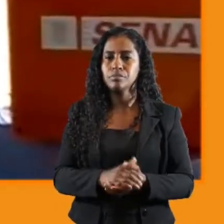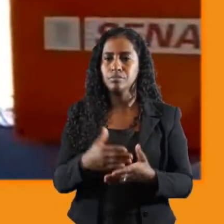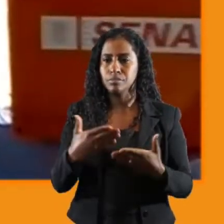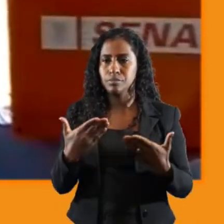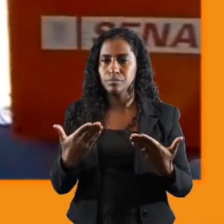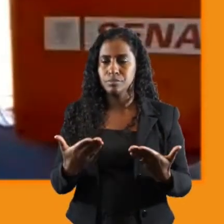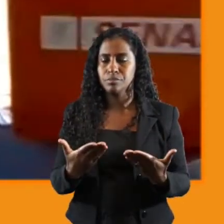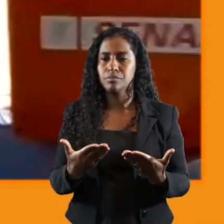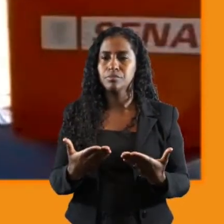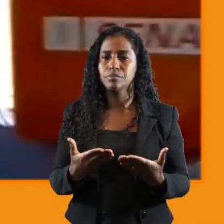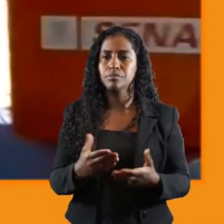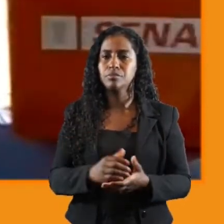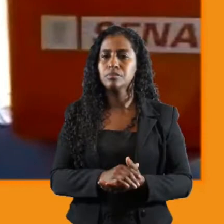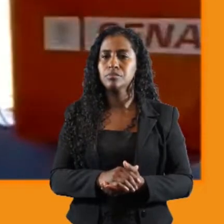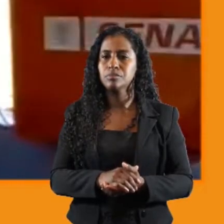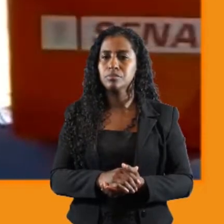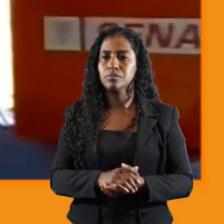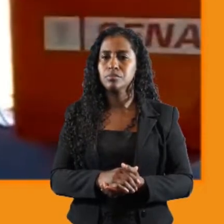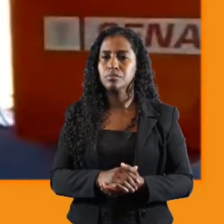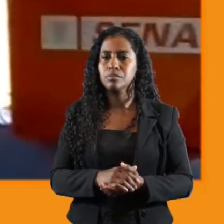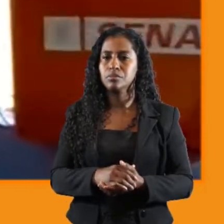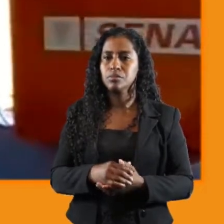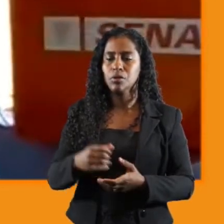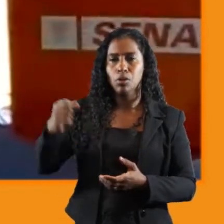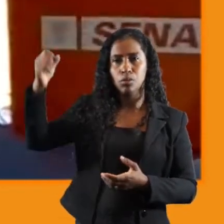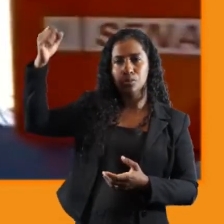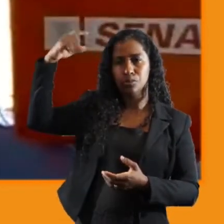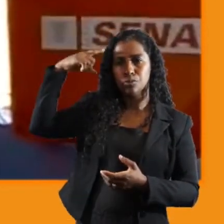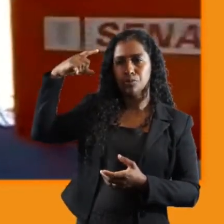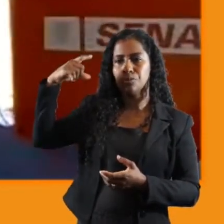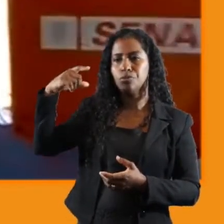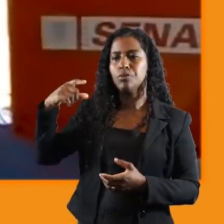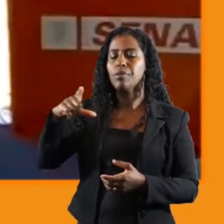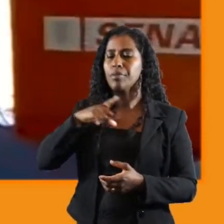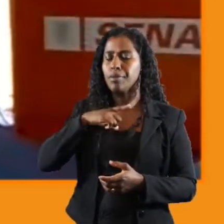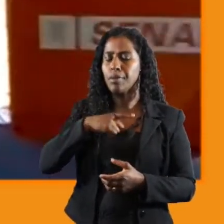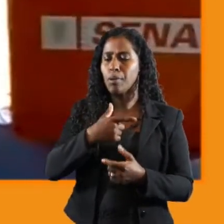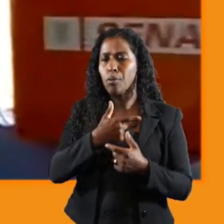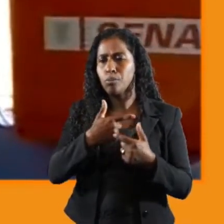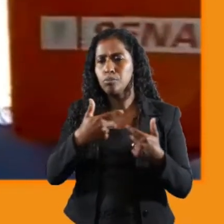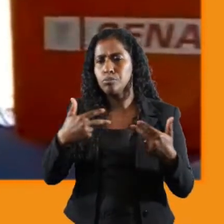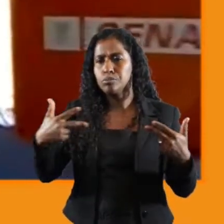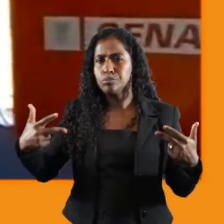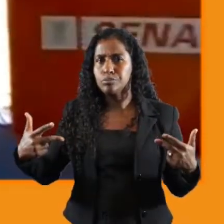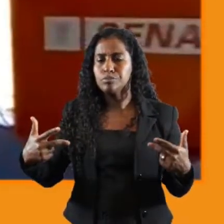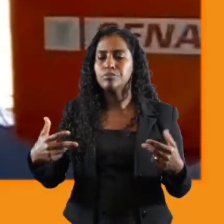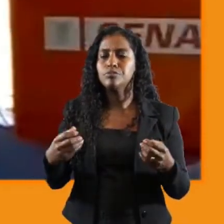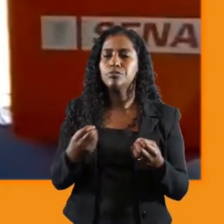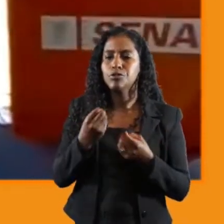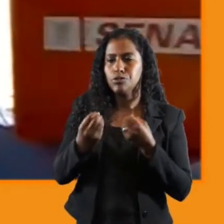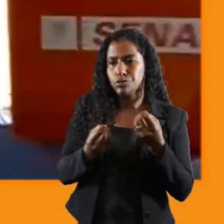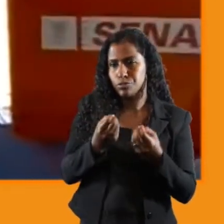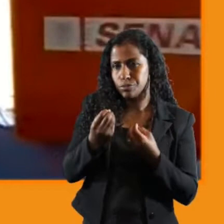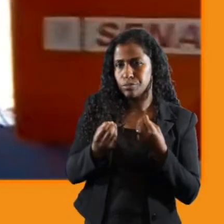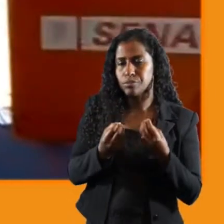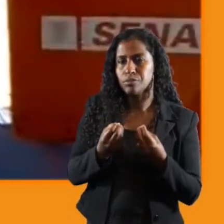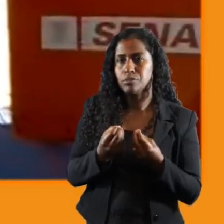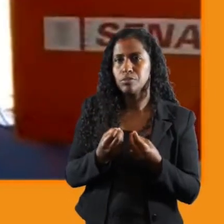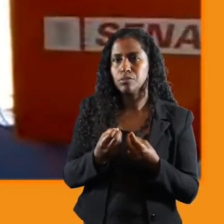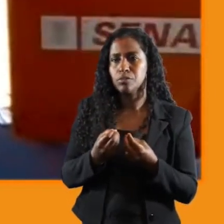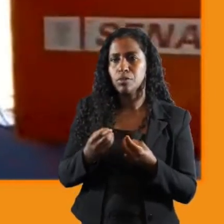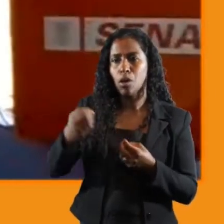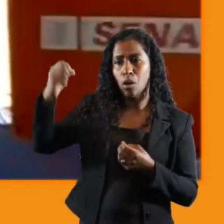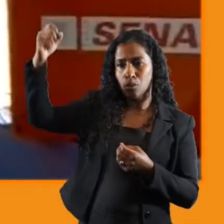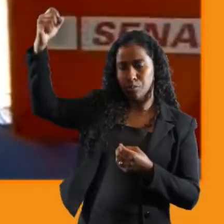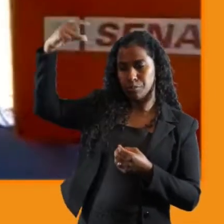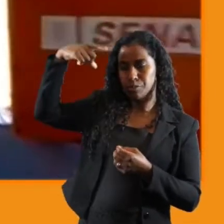Potter, o sistema fotovoltaico, nós temos algumas aplicações, alguns exemplos, né? Então, a iluminação pública